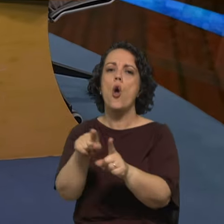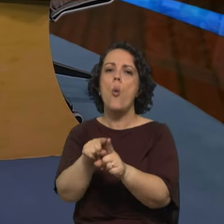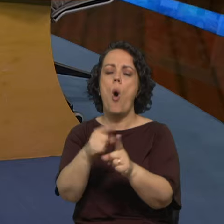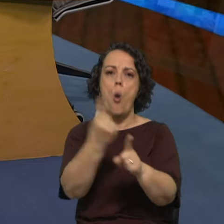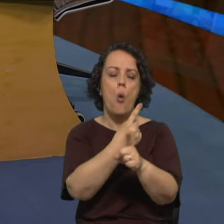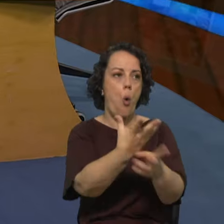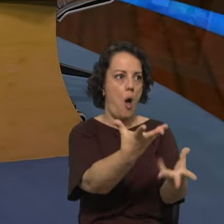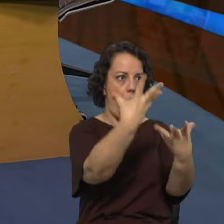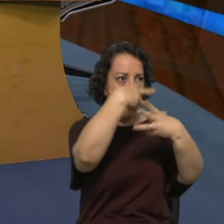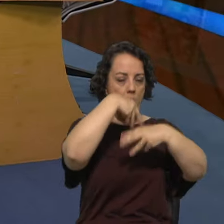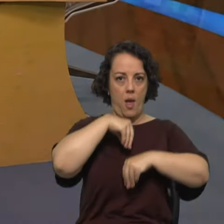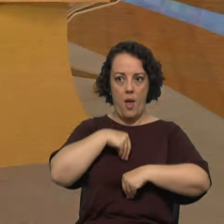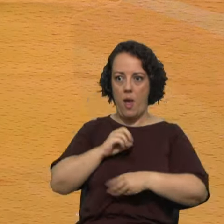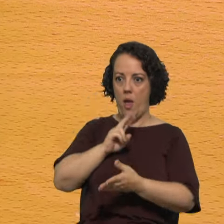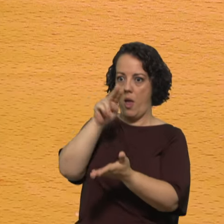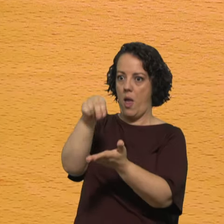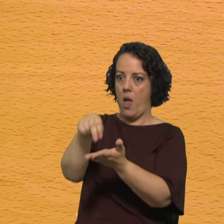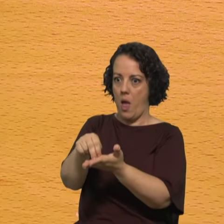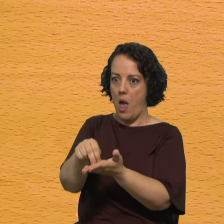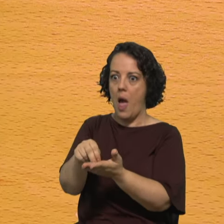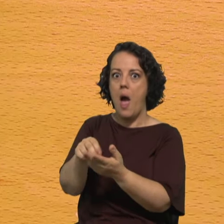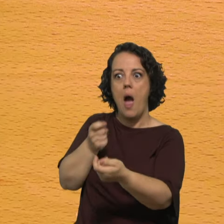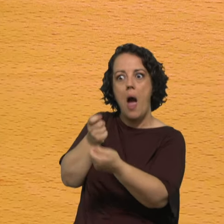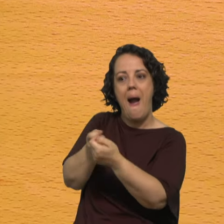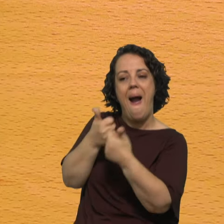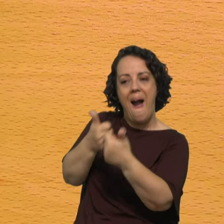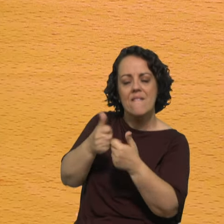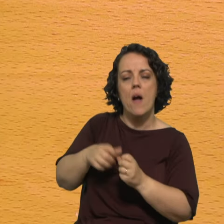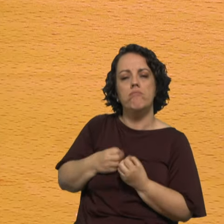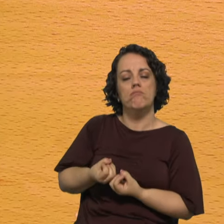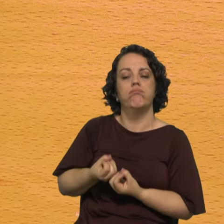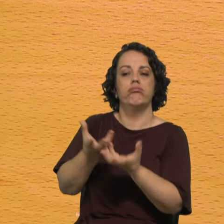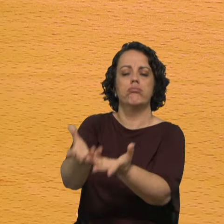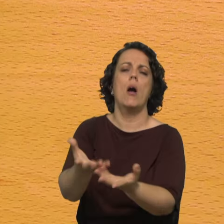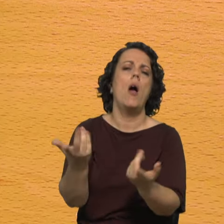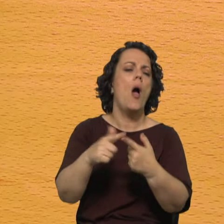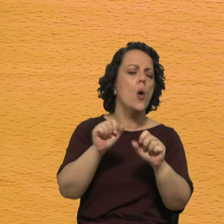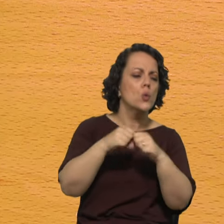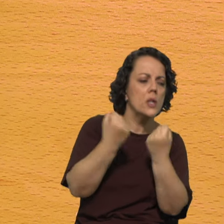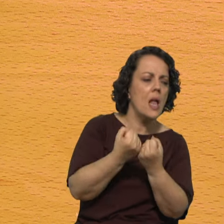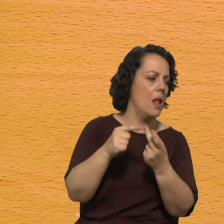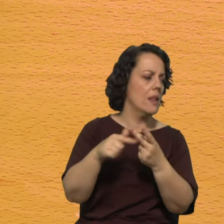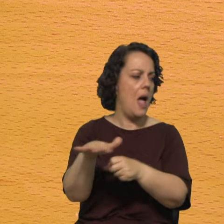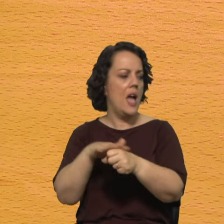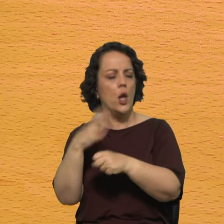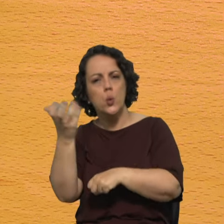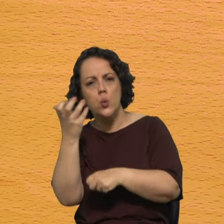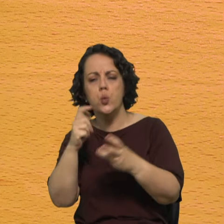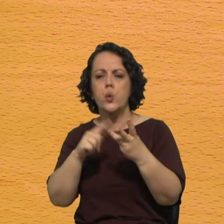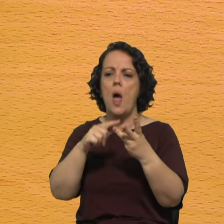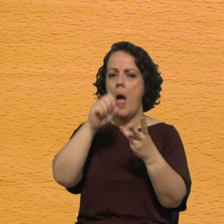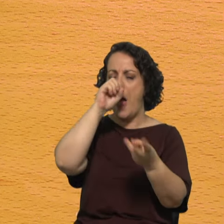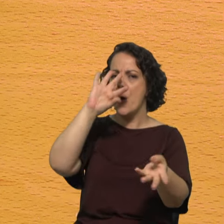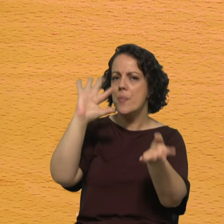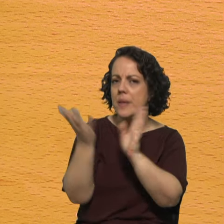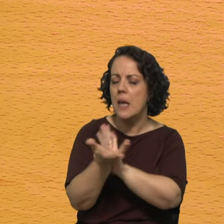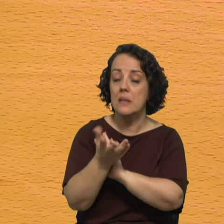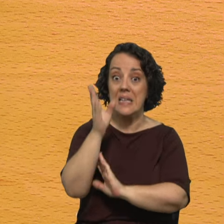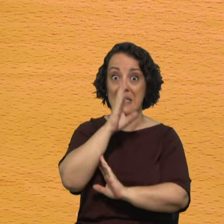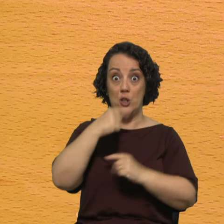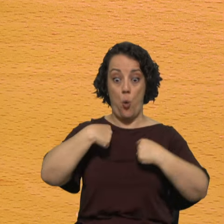outros aquelas que eu considero ser minhas melhores práticas a nível de igreja a nível de sociedade a nível de Cultura a nível de Ecologia E se eu estou por